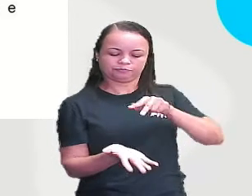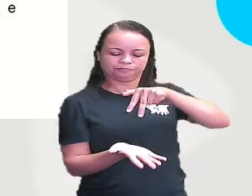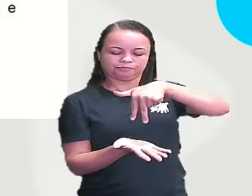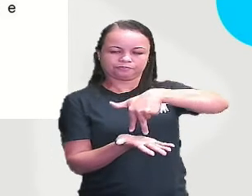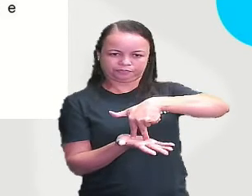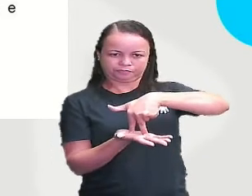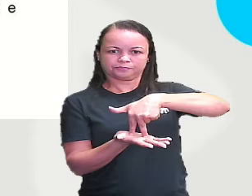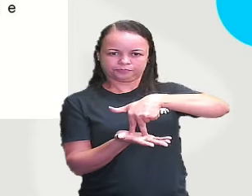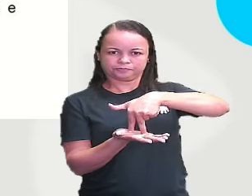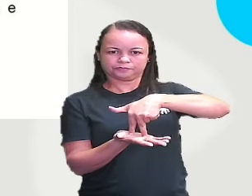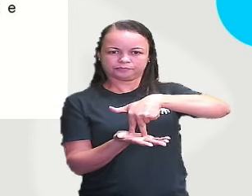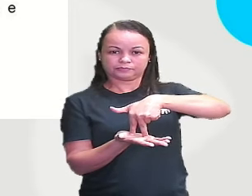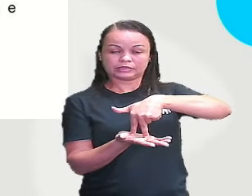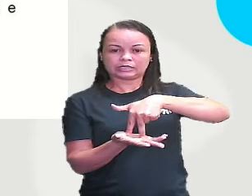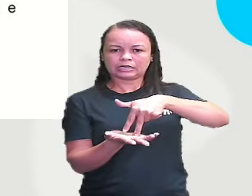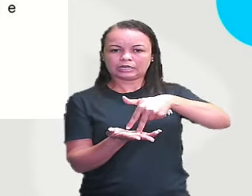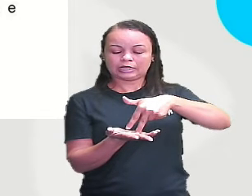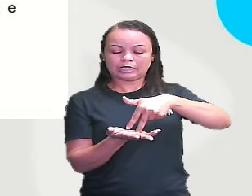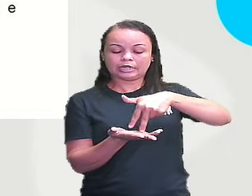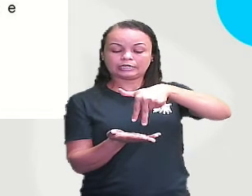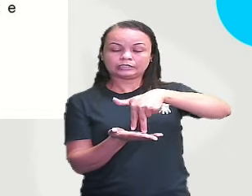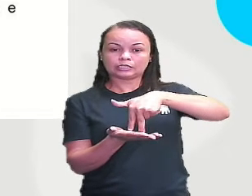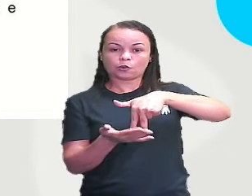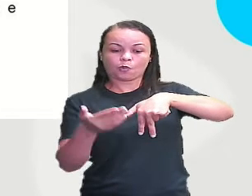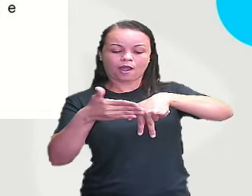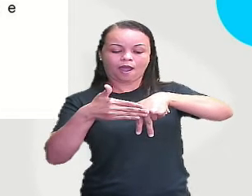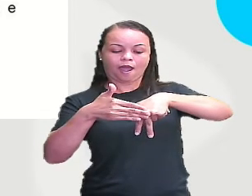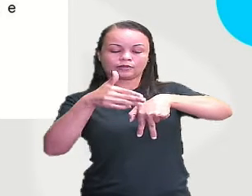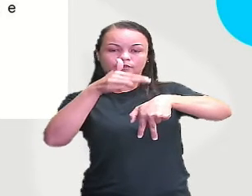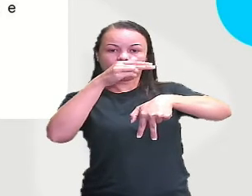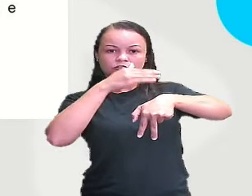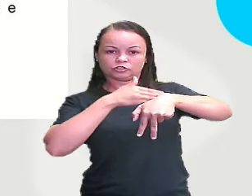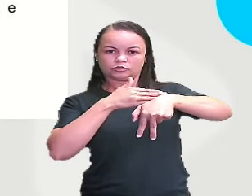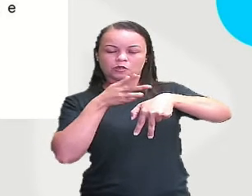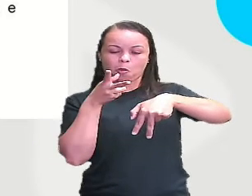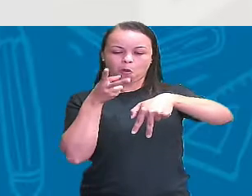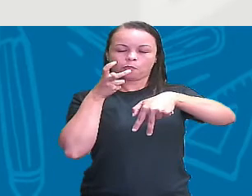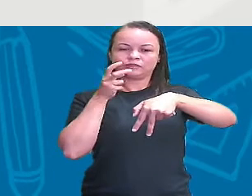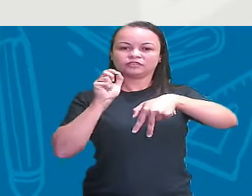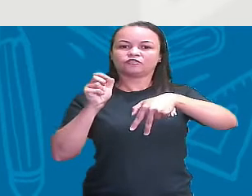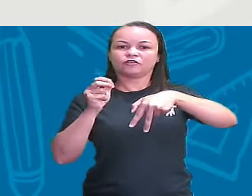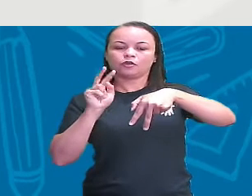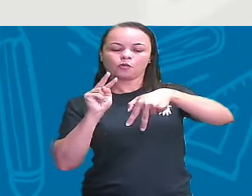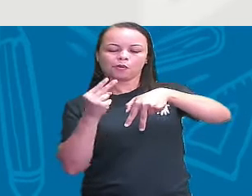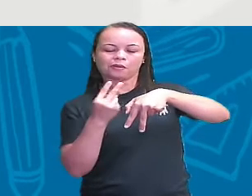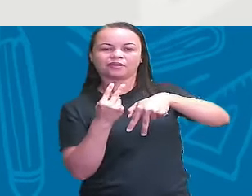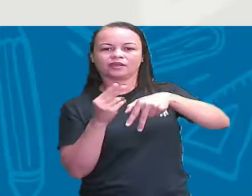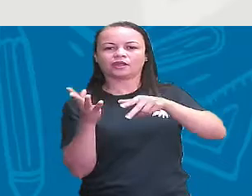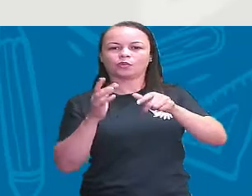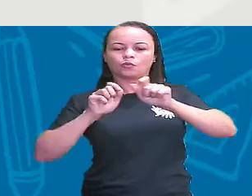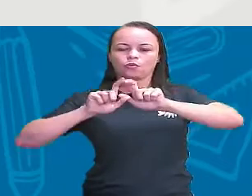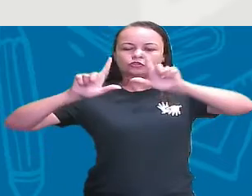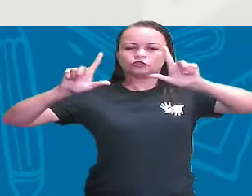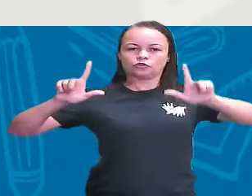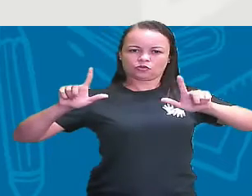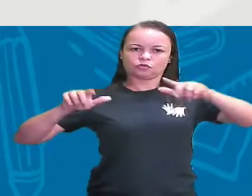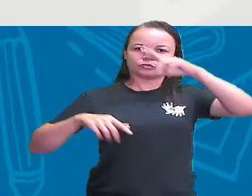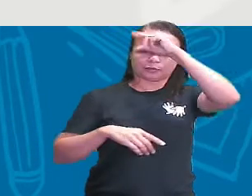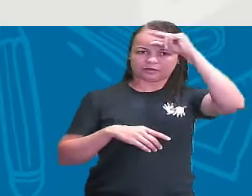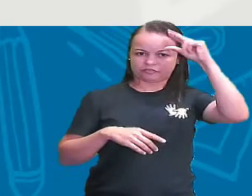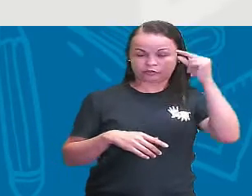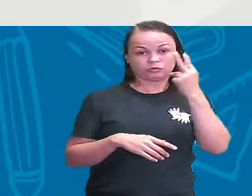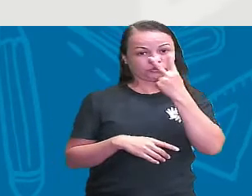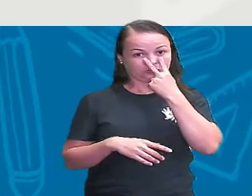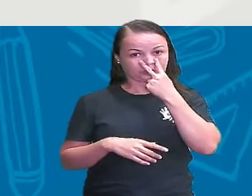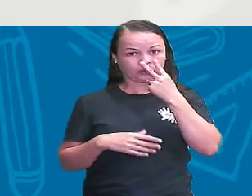verdade? Atrás de mim eu consigo observar o slogan da prefeitura aqui, ó, da Vitória